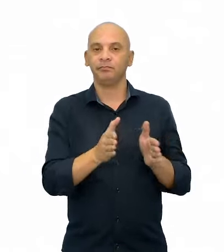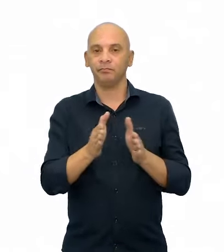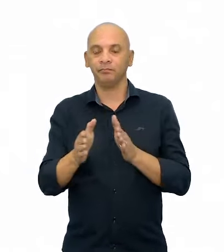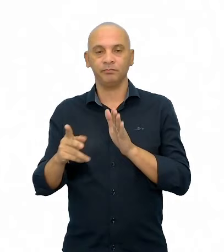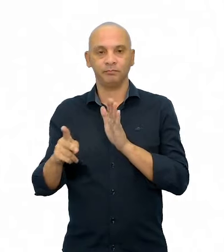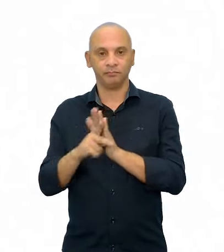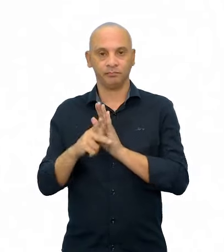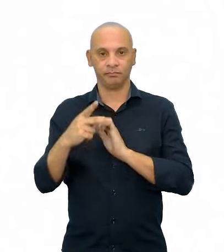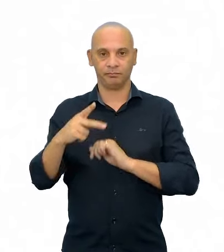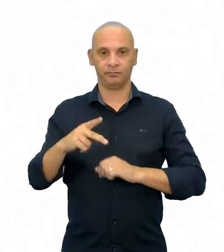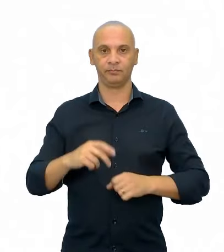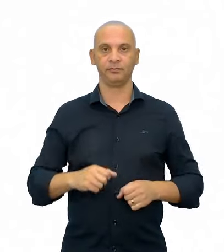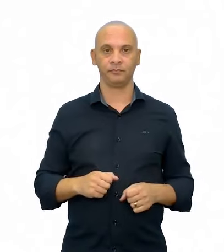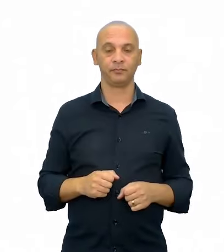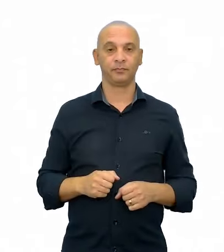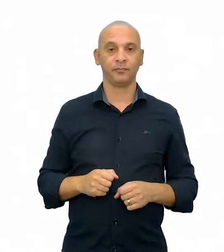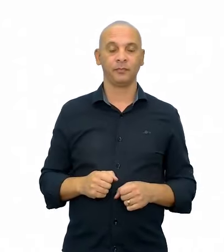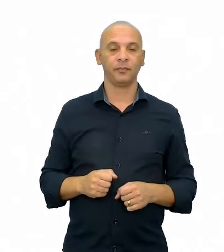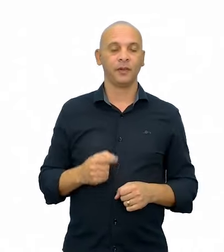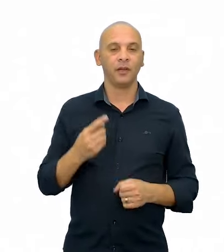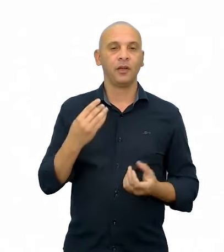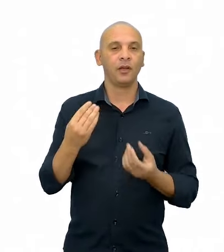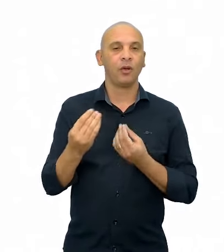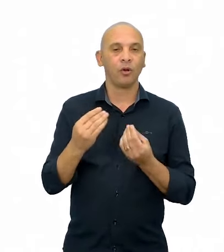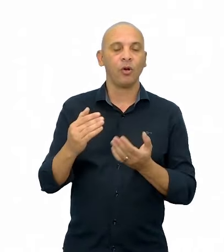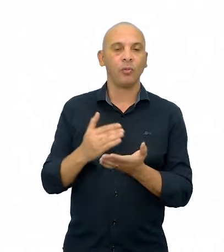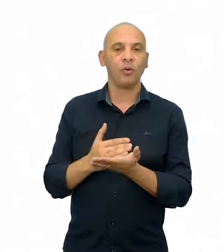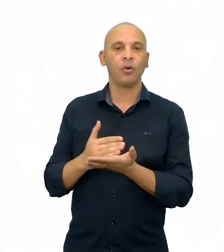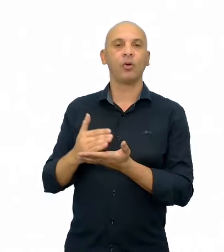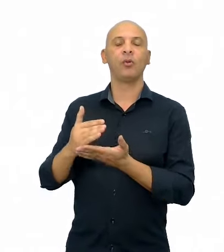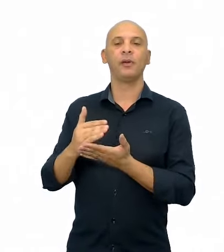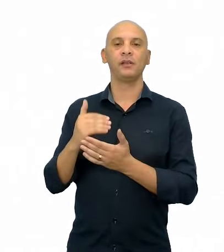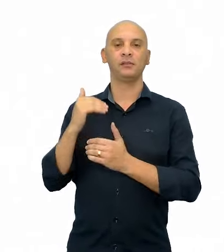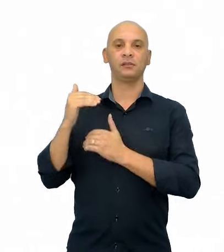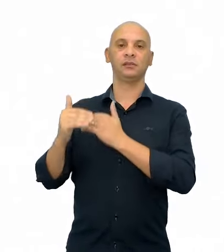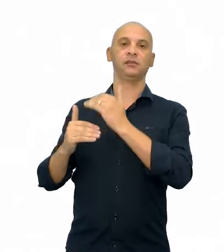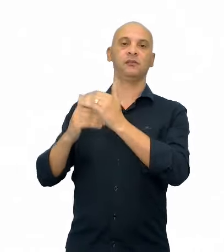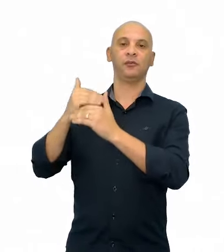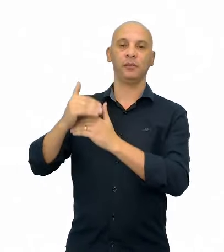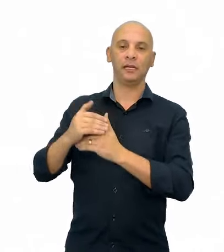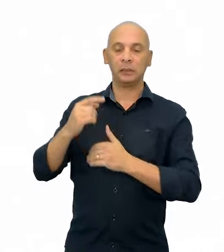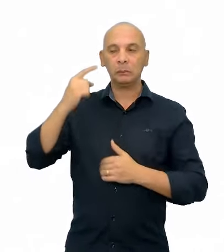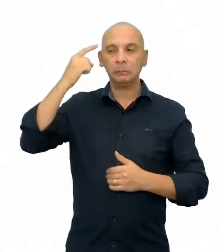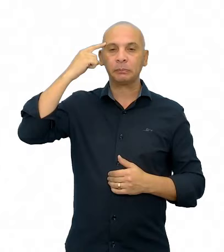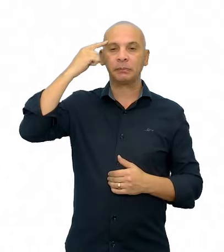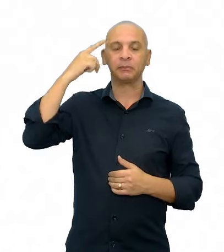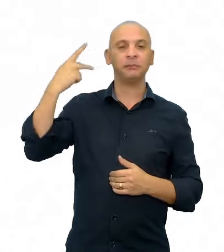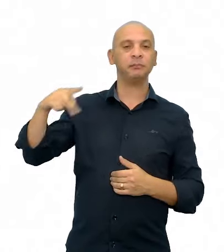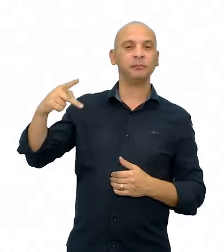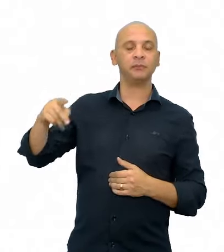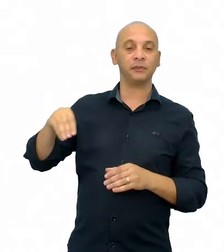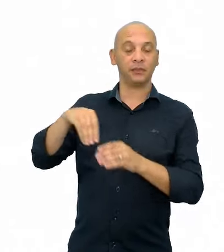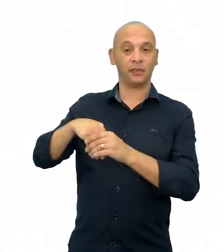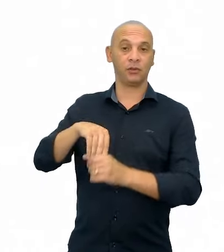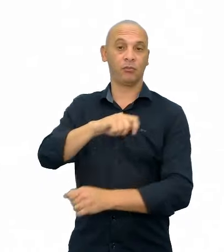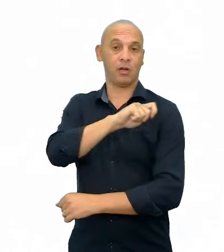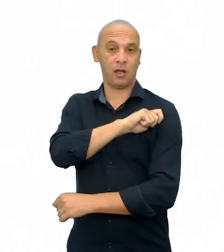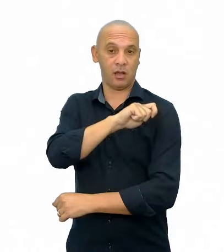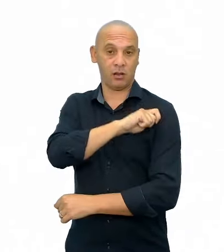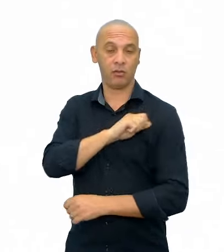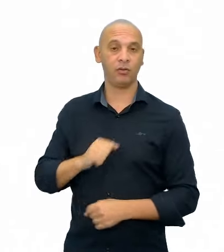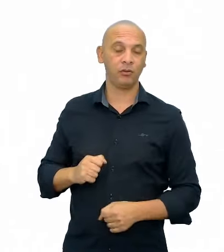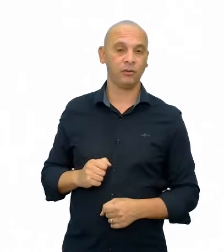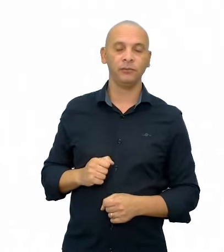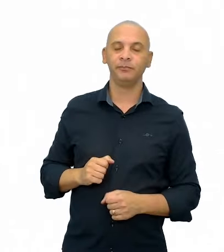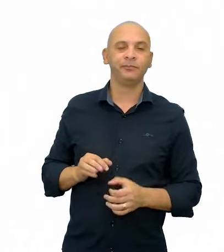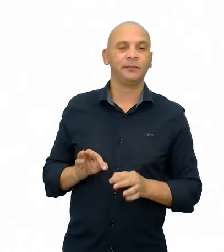desse fluxograma. Então, como podemos iniciar o desenvolvimento do pensamento computacional nos estudantes? De uma